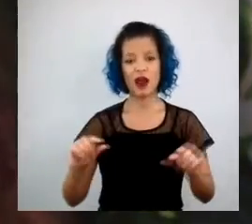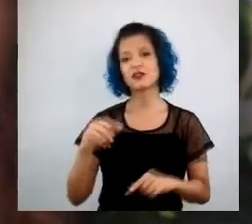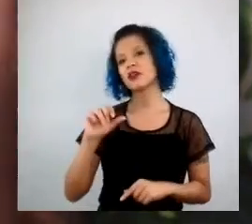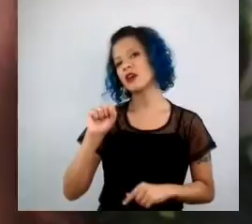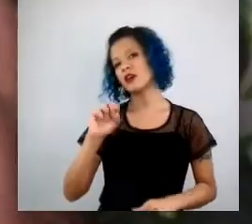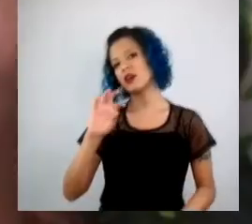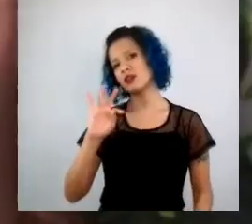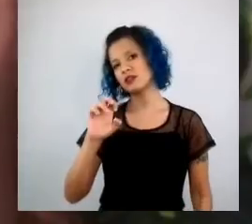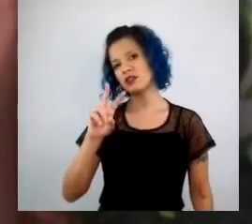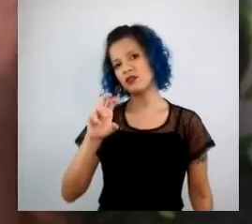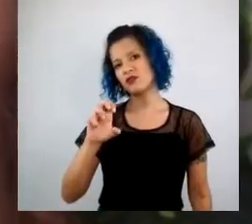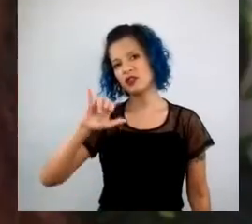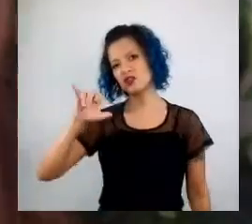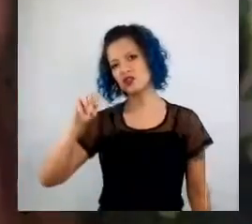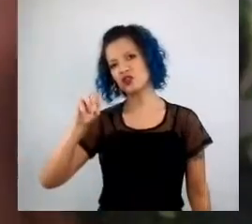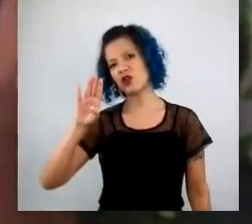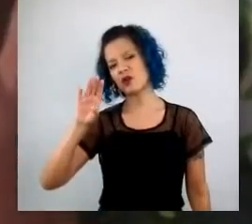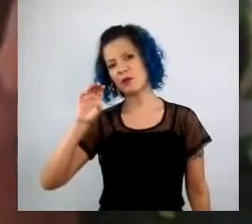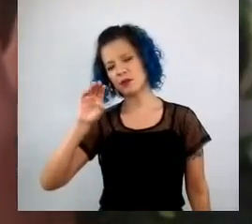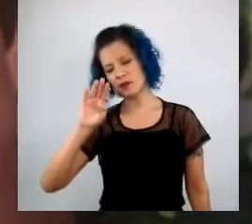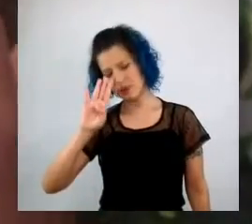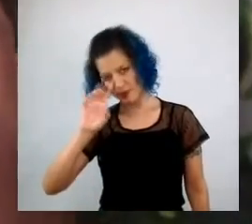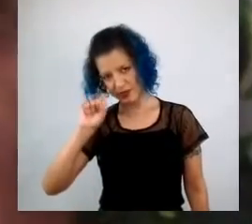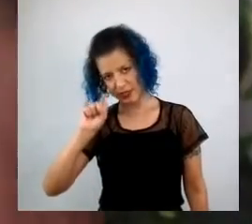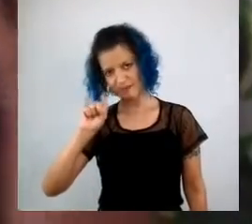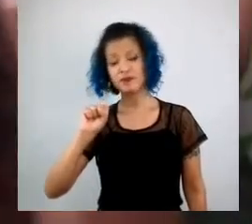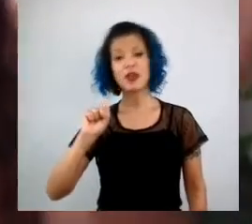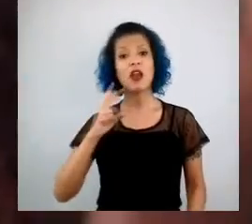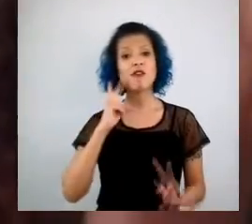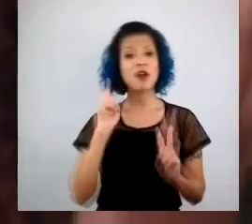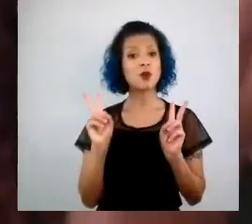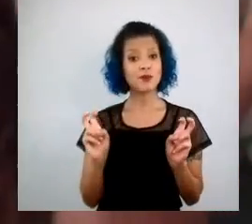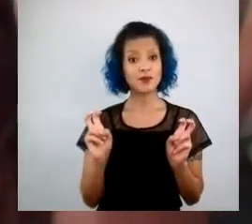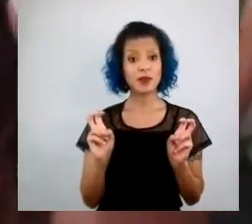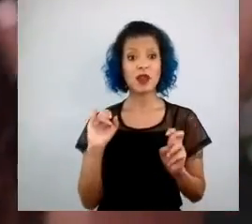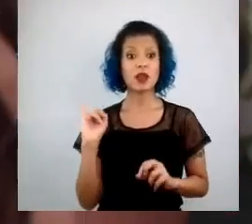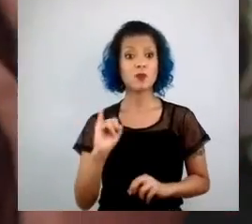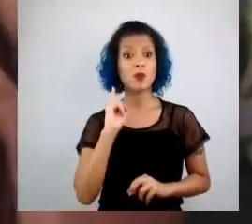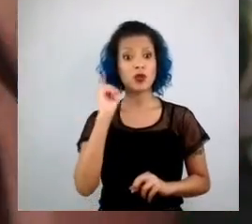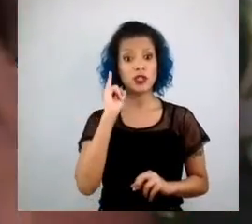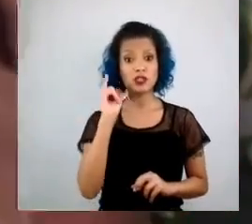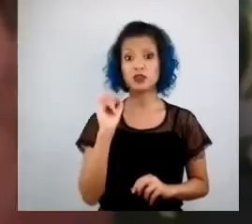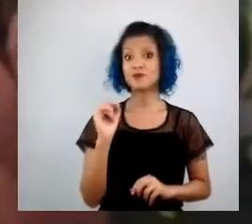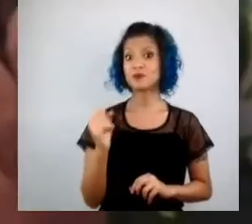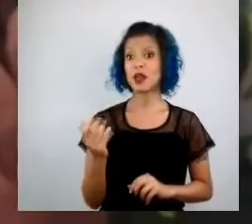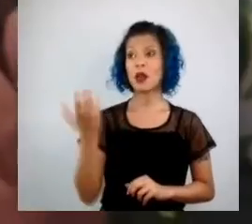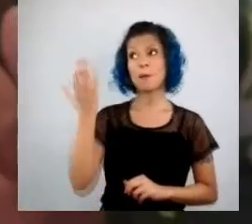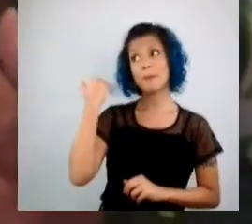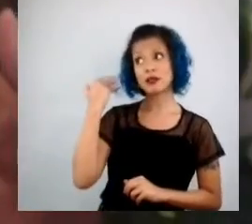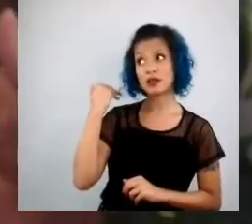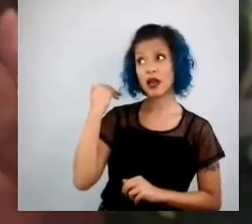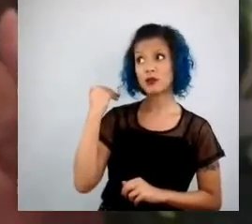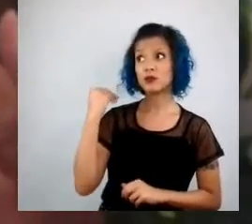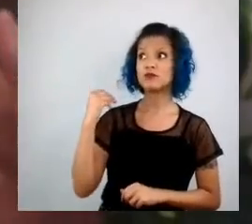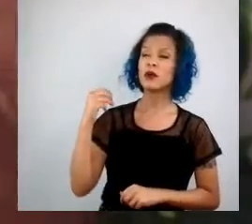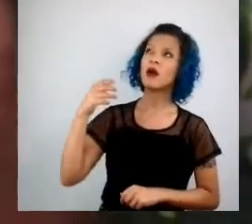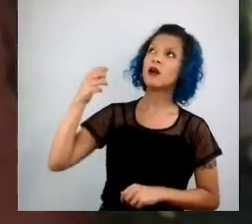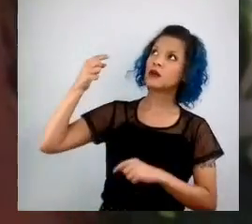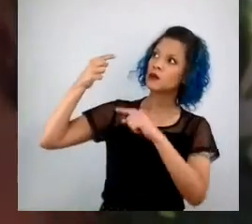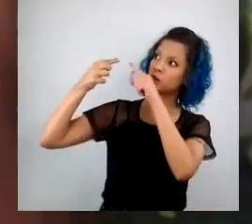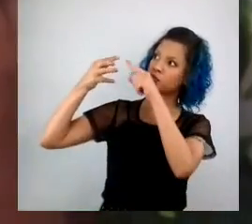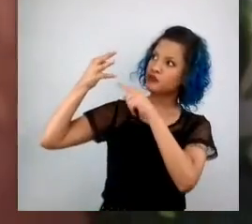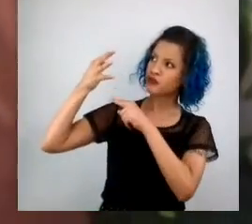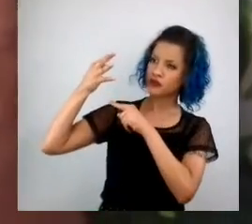a importância da gente ligar os pontos do passado para a gente construir o futuro.